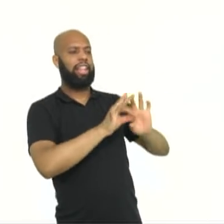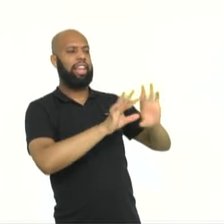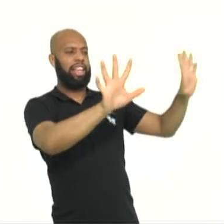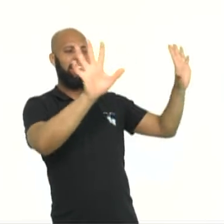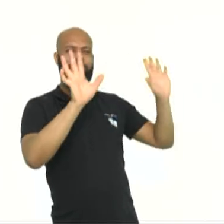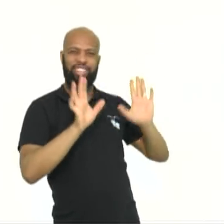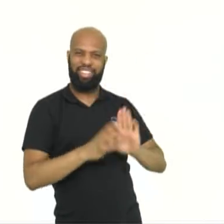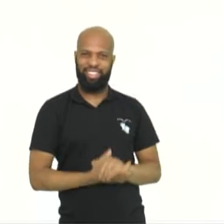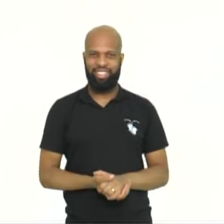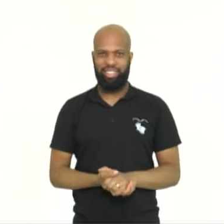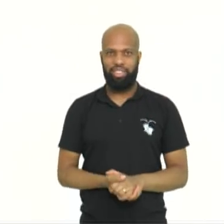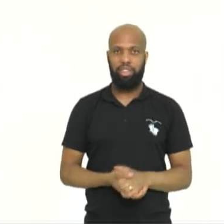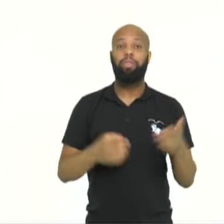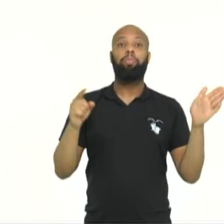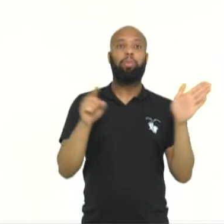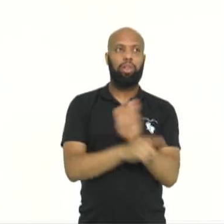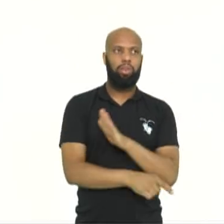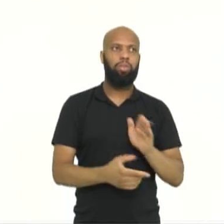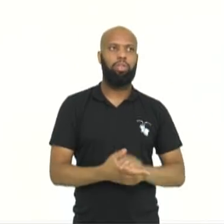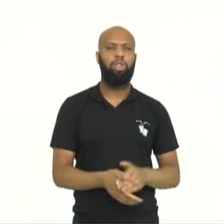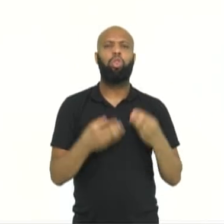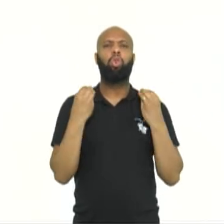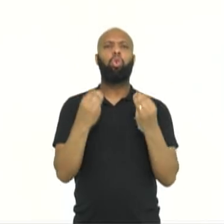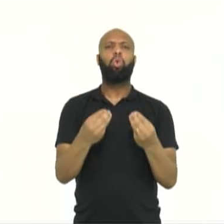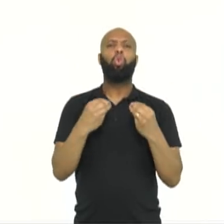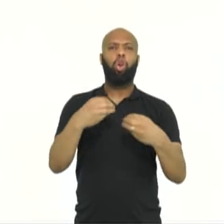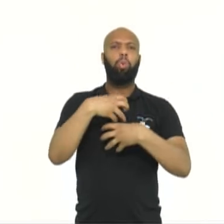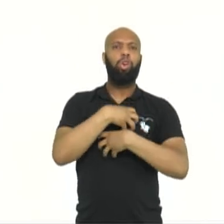ir embora. E a perguntinha: como